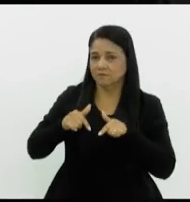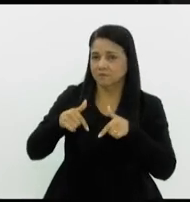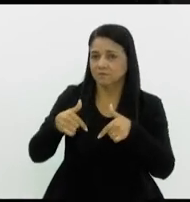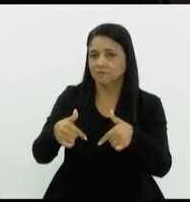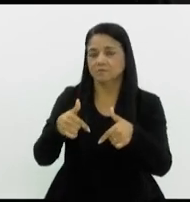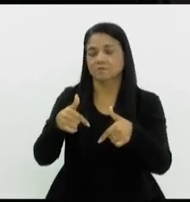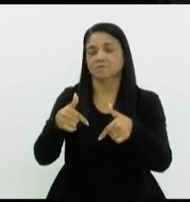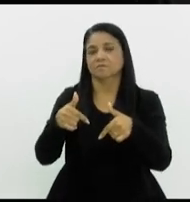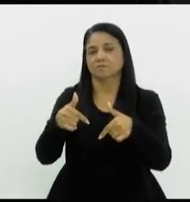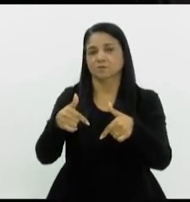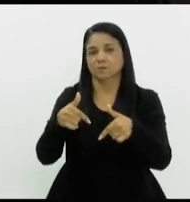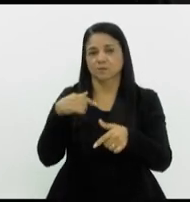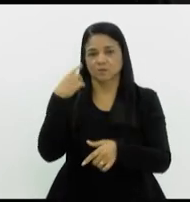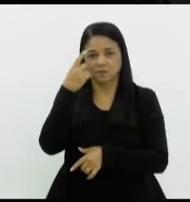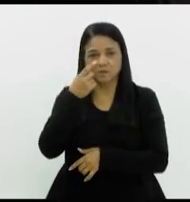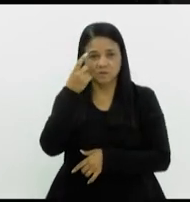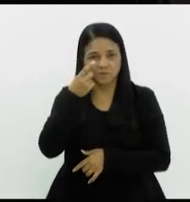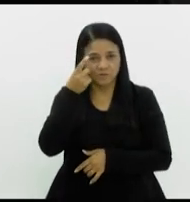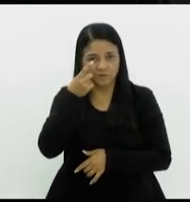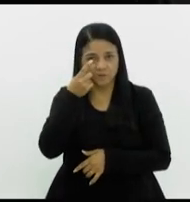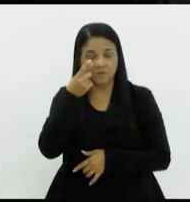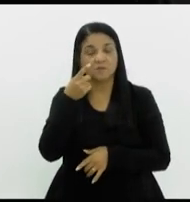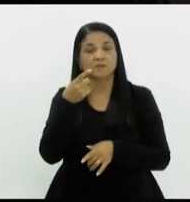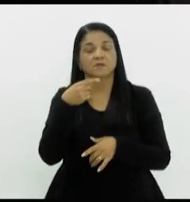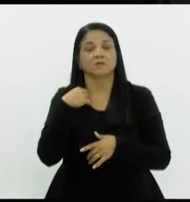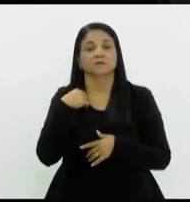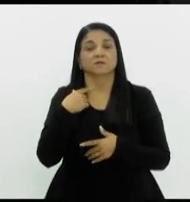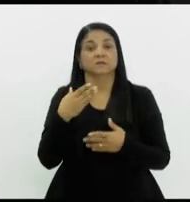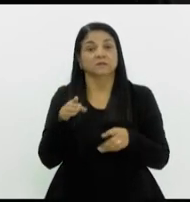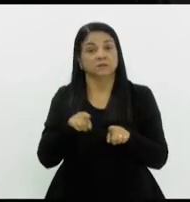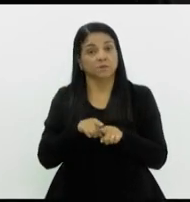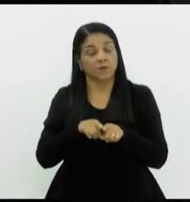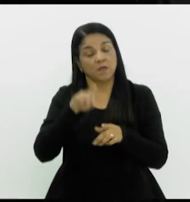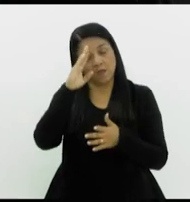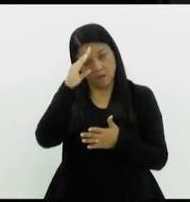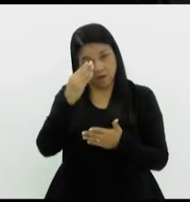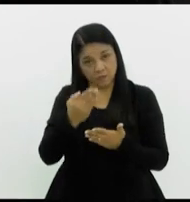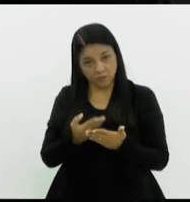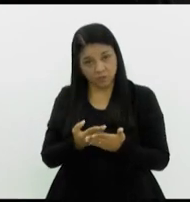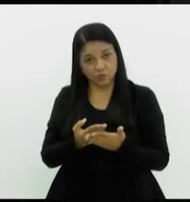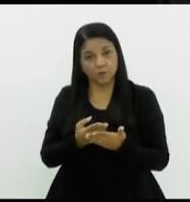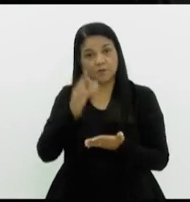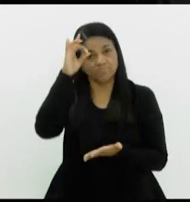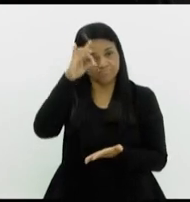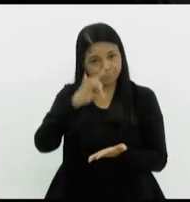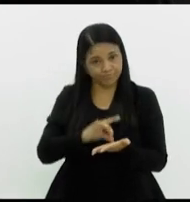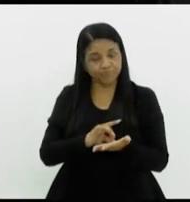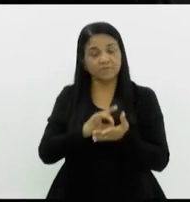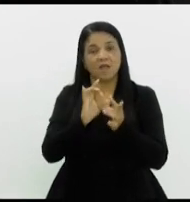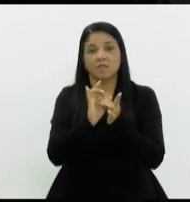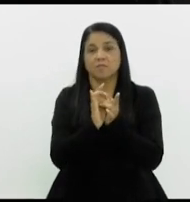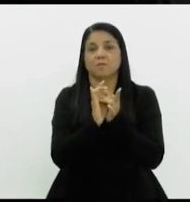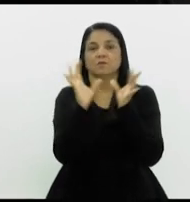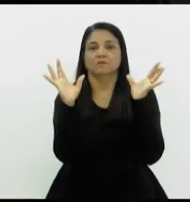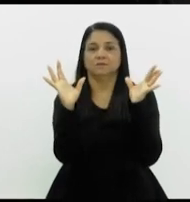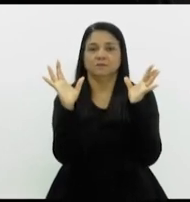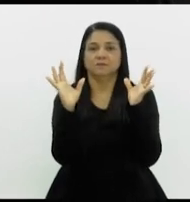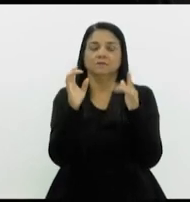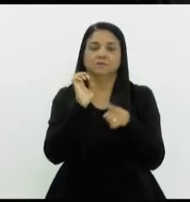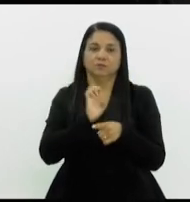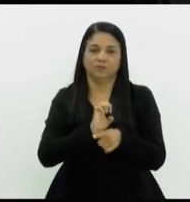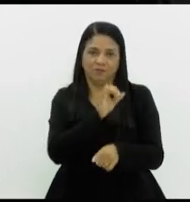parlamentar e, acredito, que para a consolidação da democracia no Estado do Rio de Janeiro.